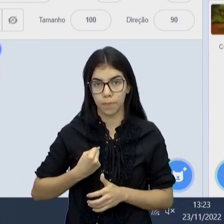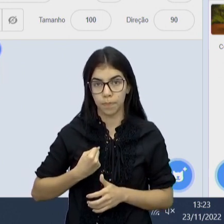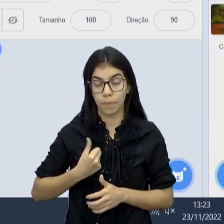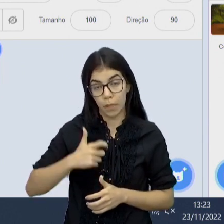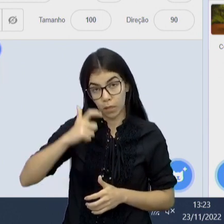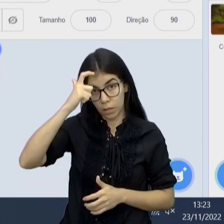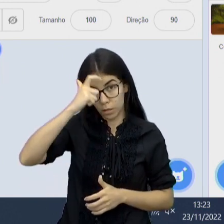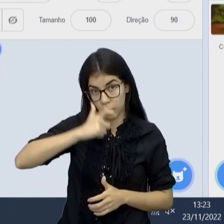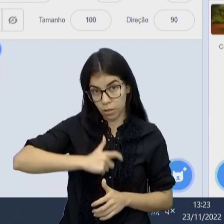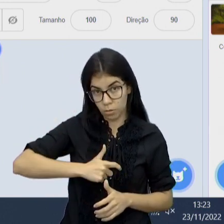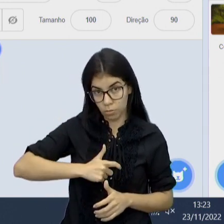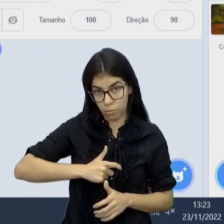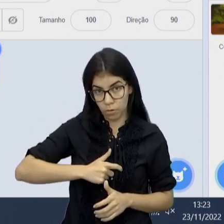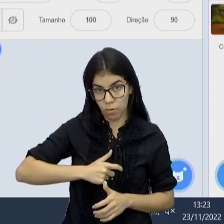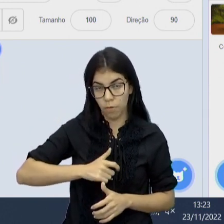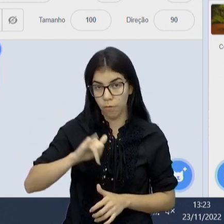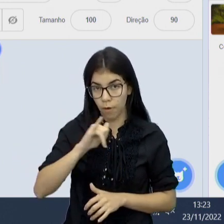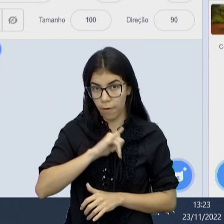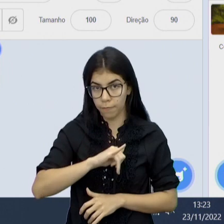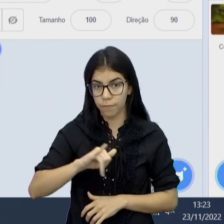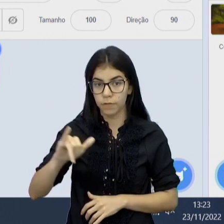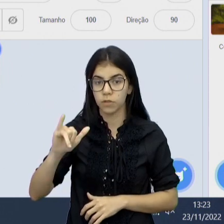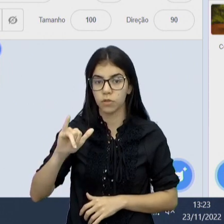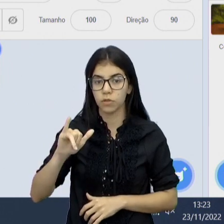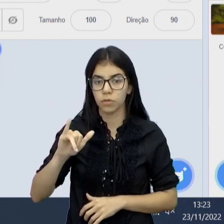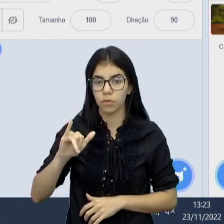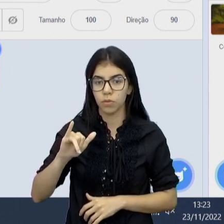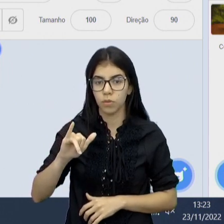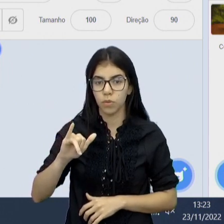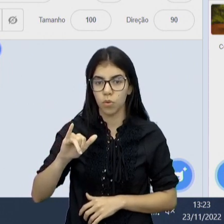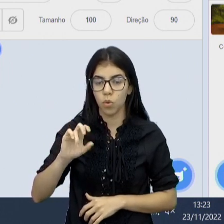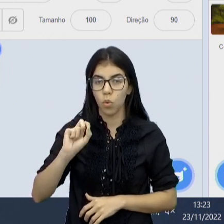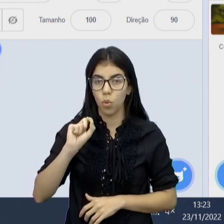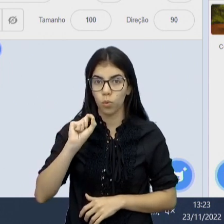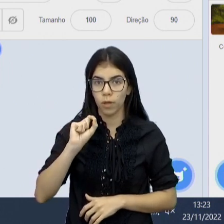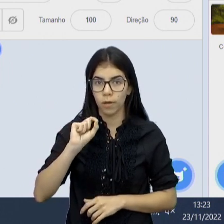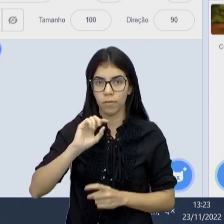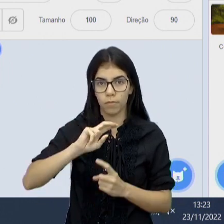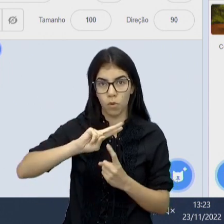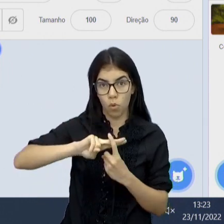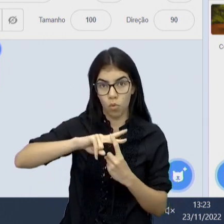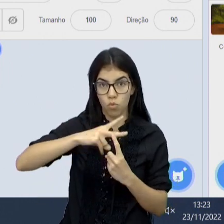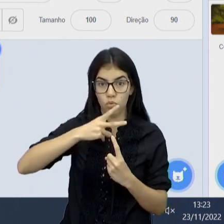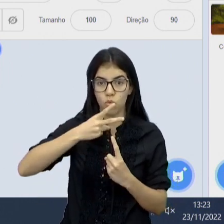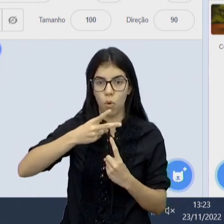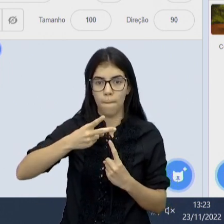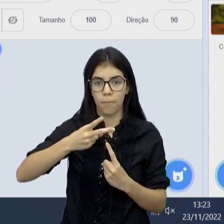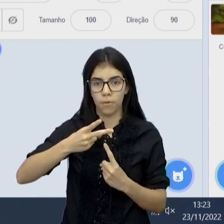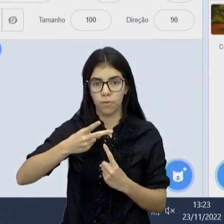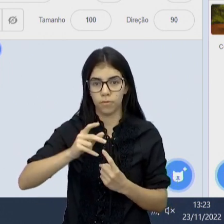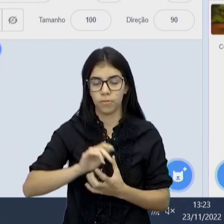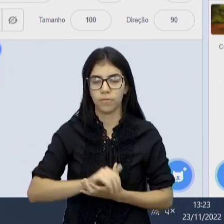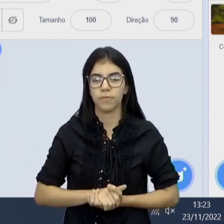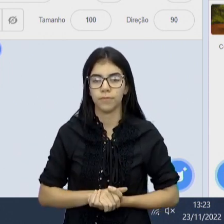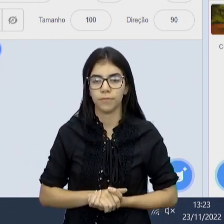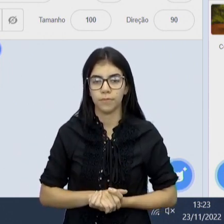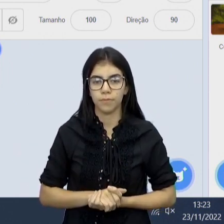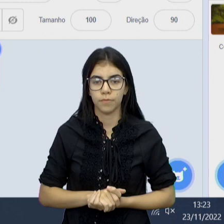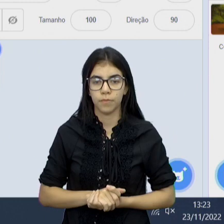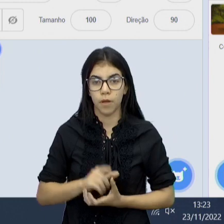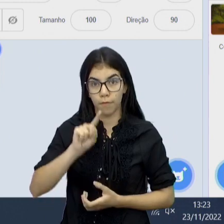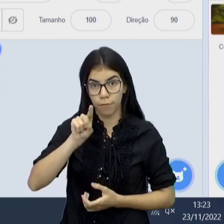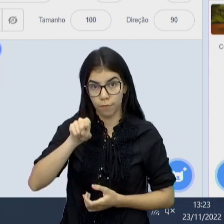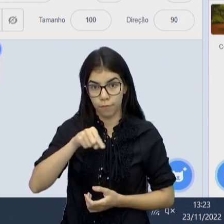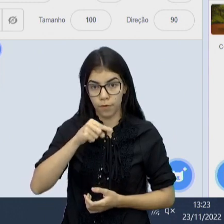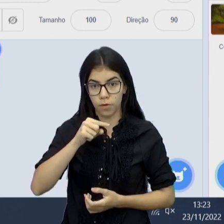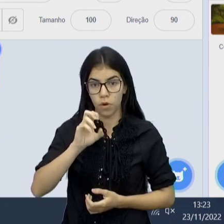eu digo o dobro, vírgula, ok. E eu Interrogação. digo o dobro. O dobro,